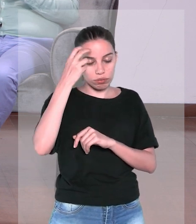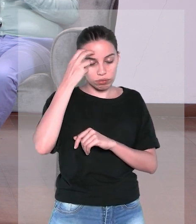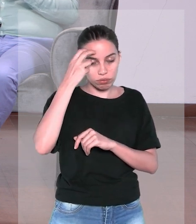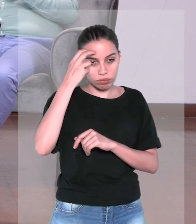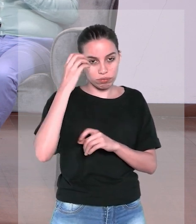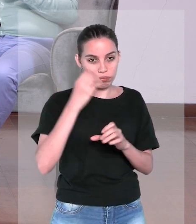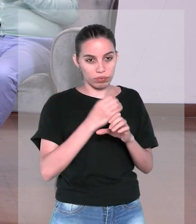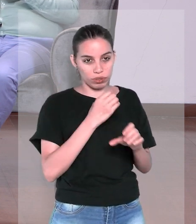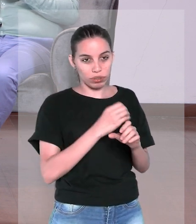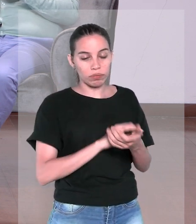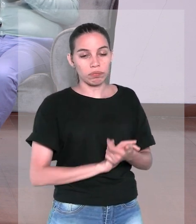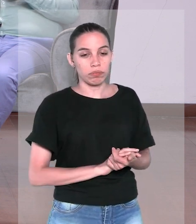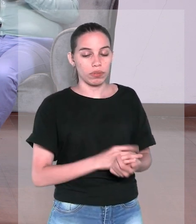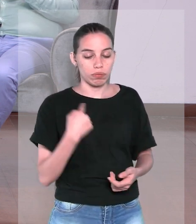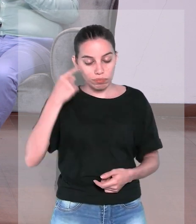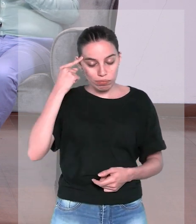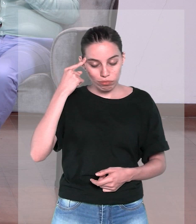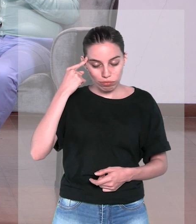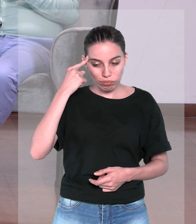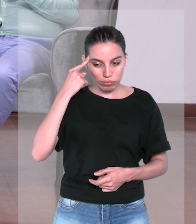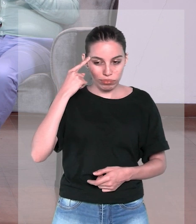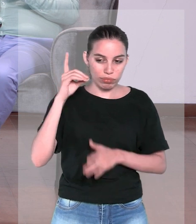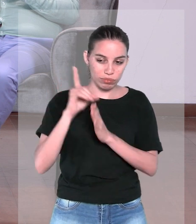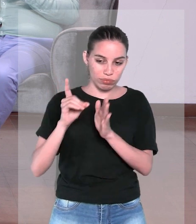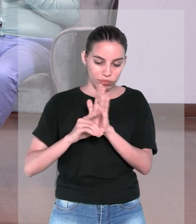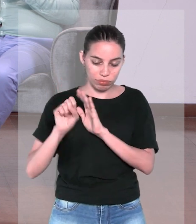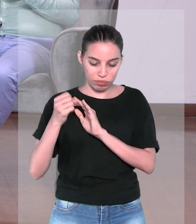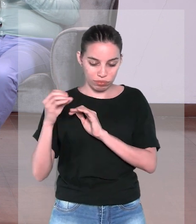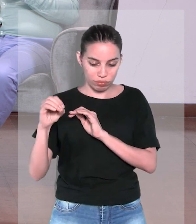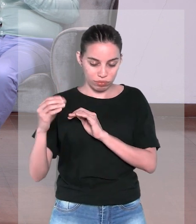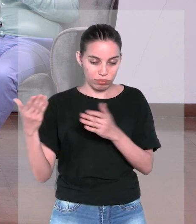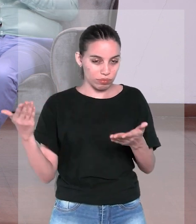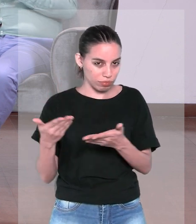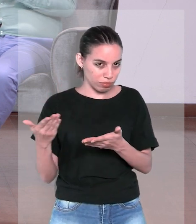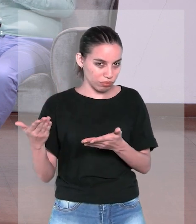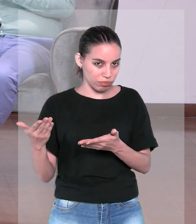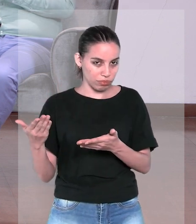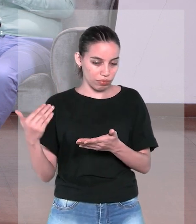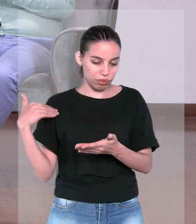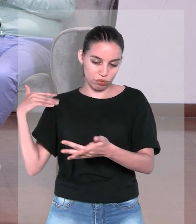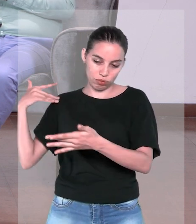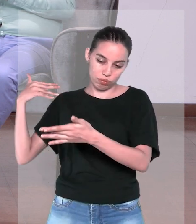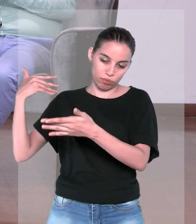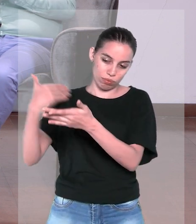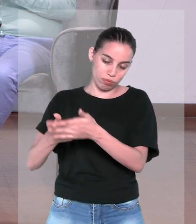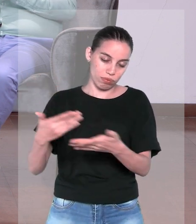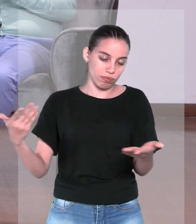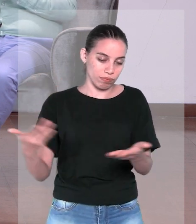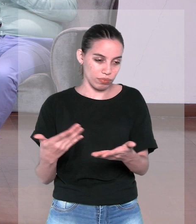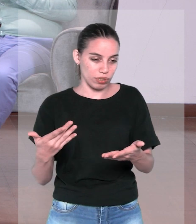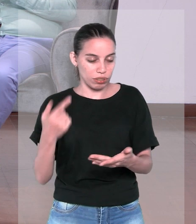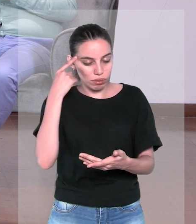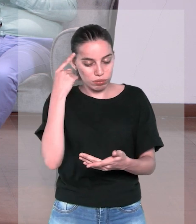passei um tempo lendo muitas coisas que diziam o que eu não pensava, que era para poder saber se meu argumento se sustentava. Acho que eu